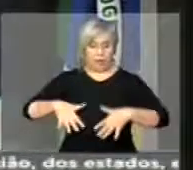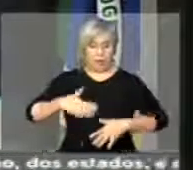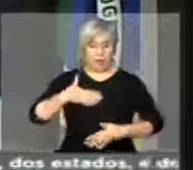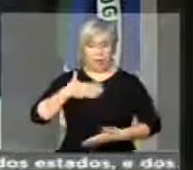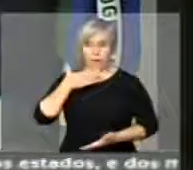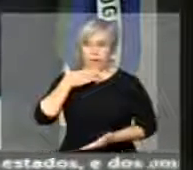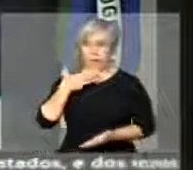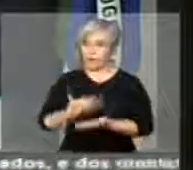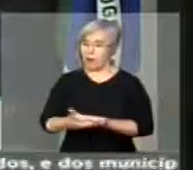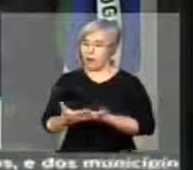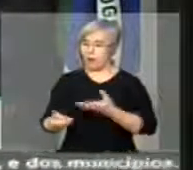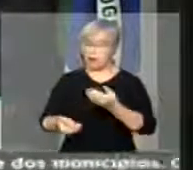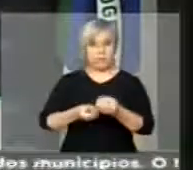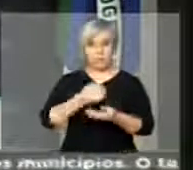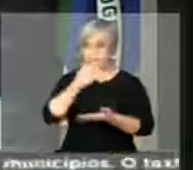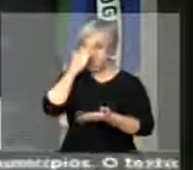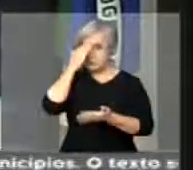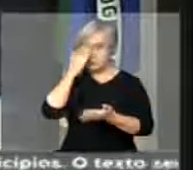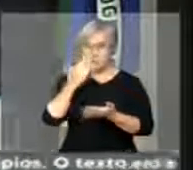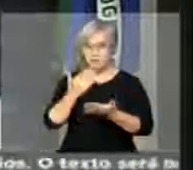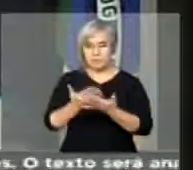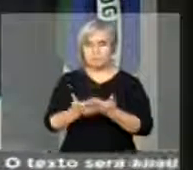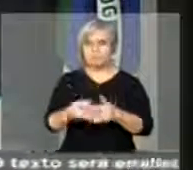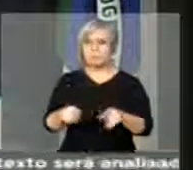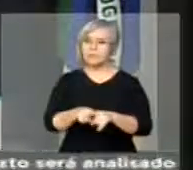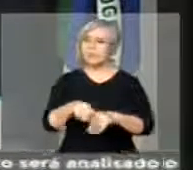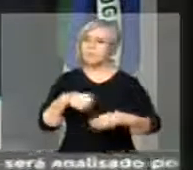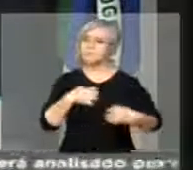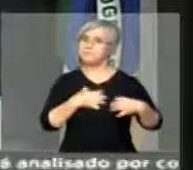perplexo e revoltado.